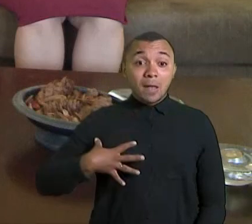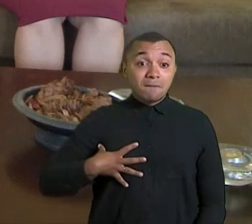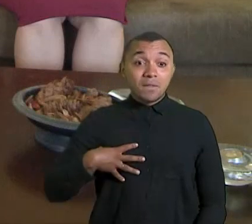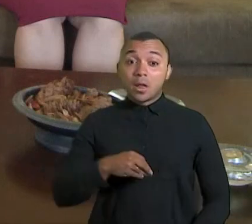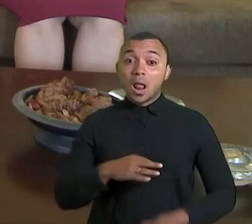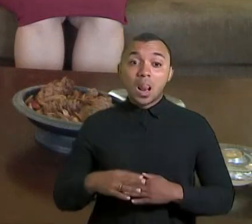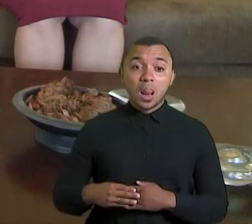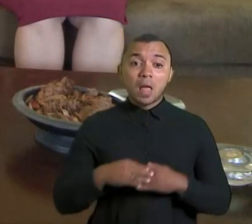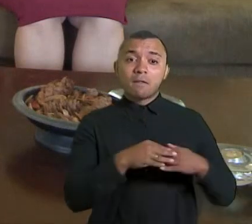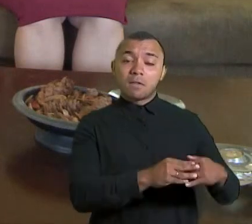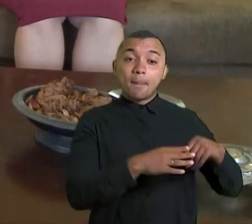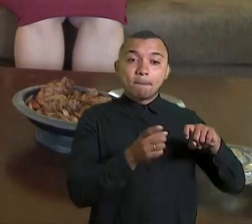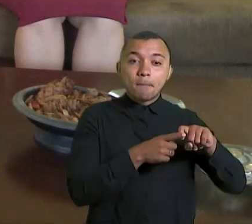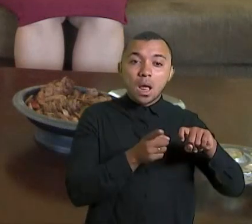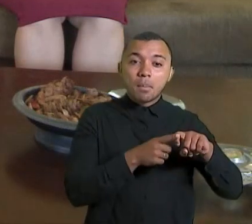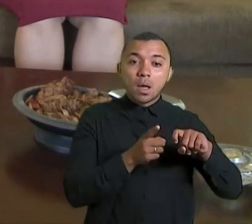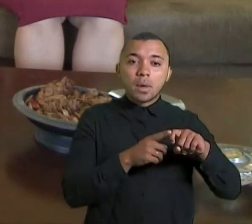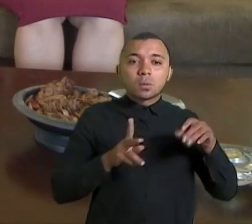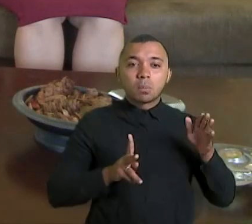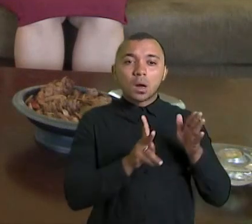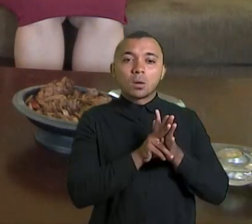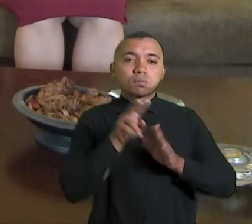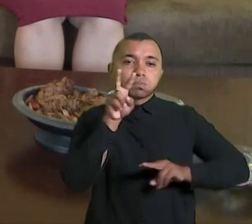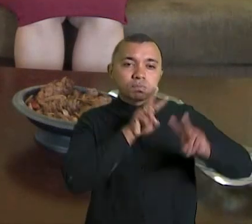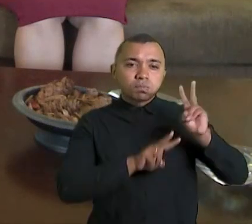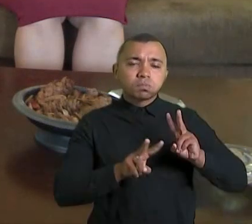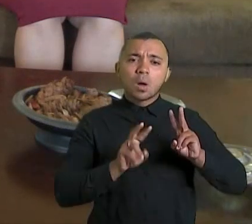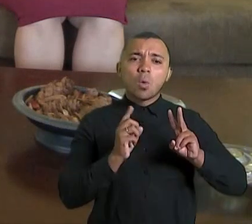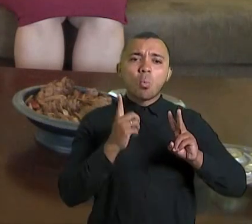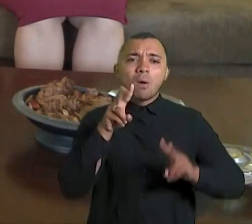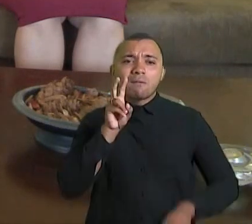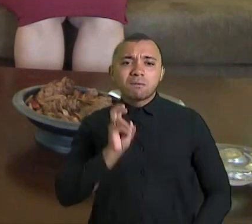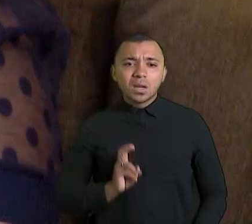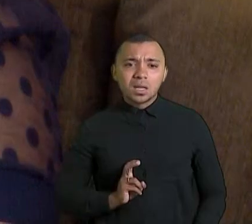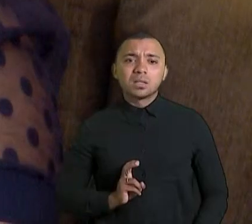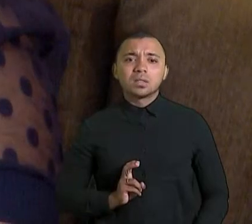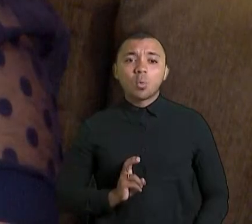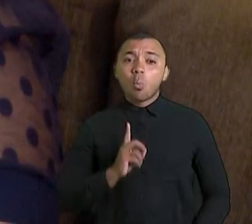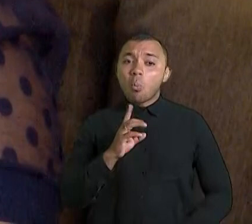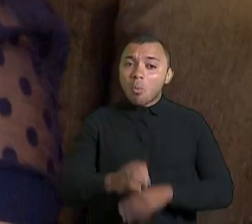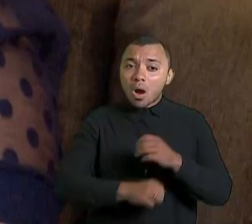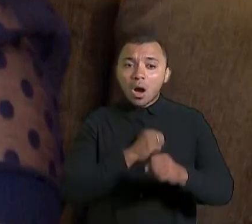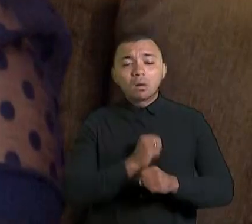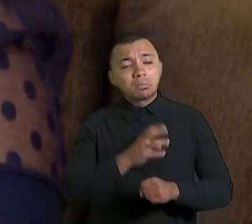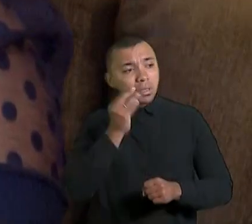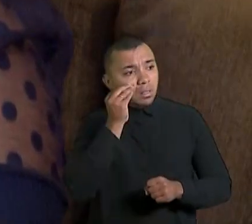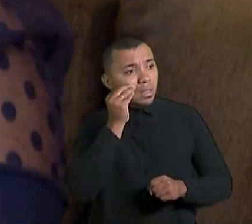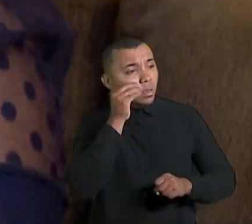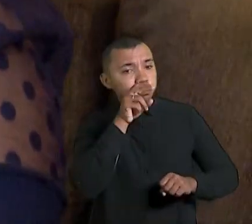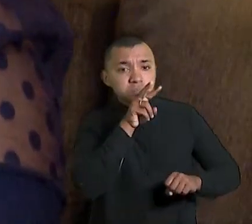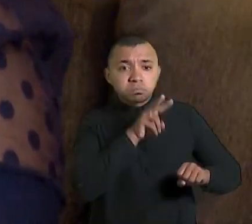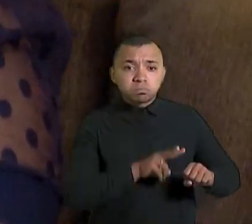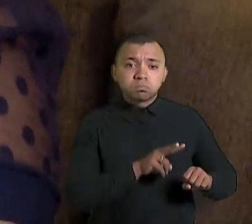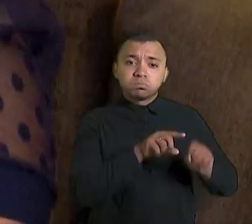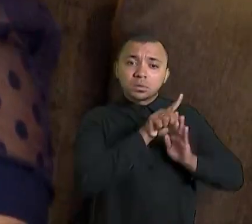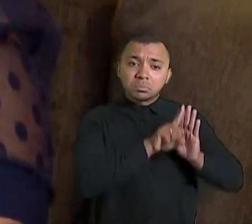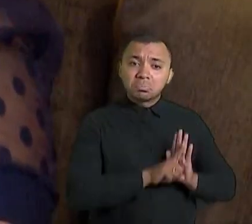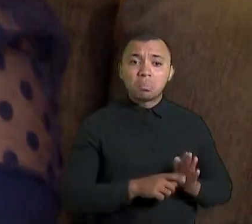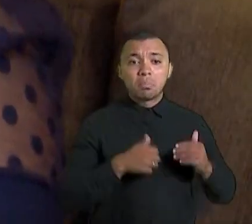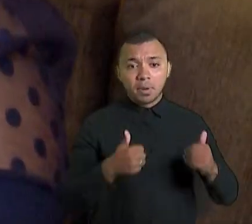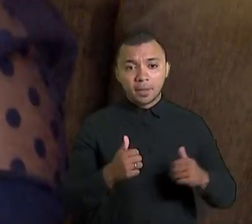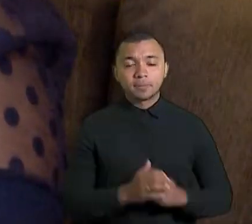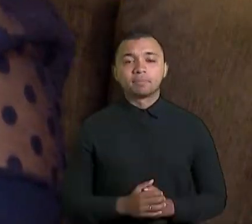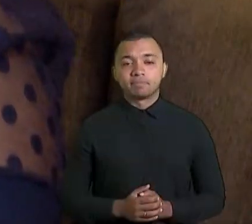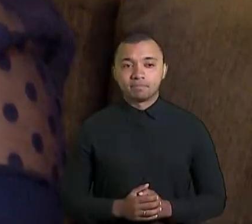com frequência, dá uma passadinha lá pelo menos 2 vezes ao ano para ver se está tudo bem. E assim, professor, voltando à